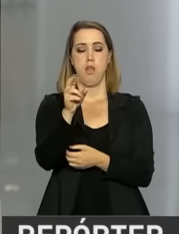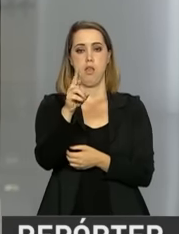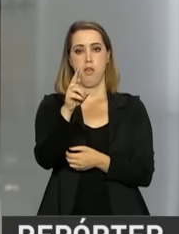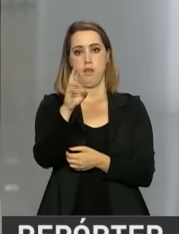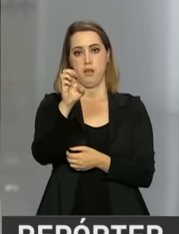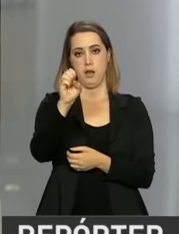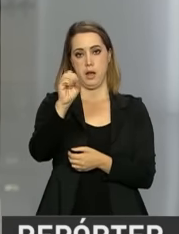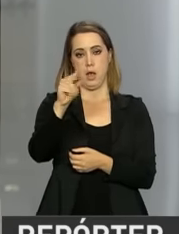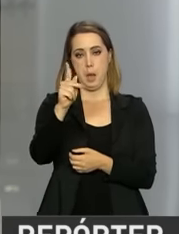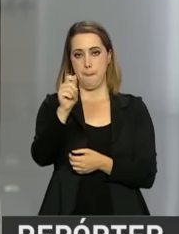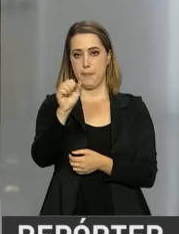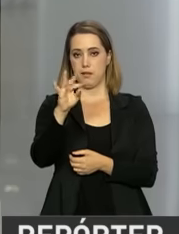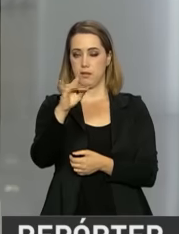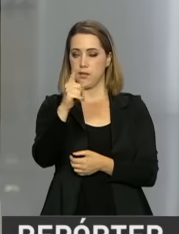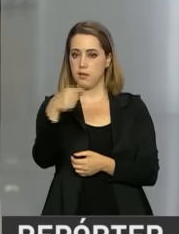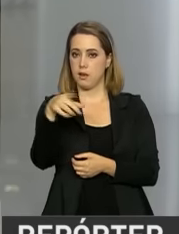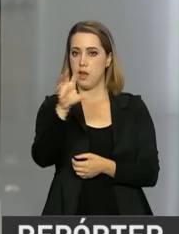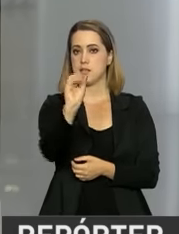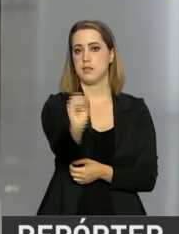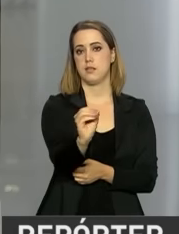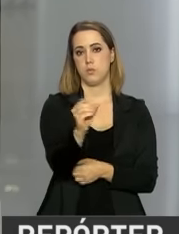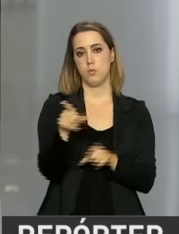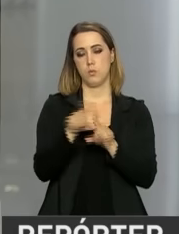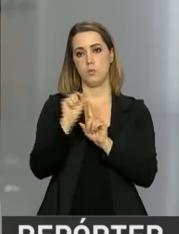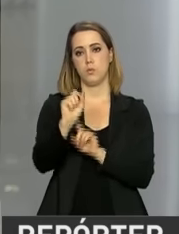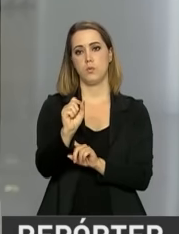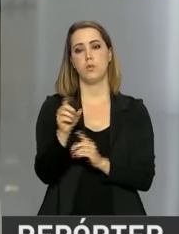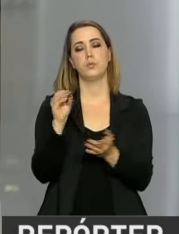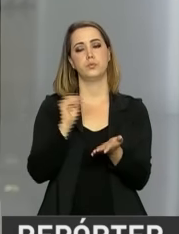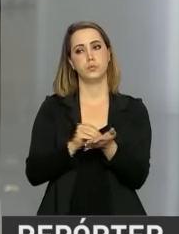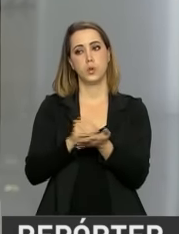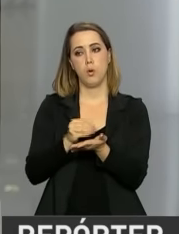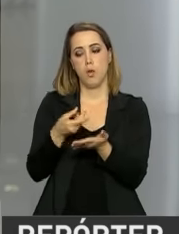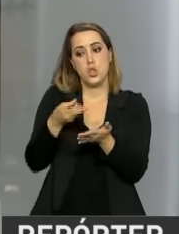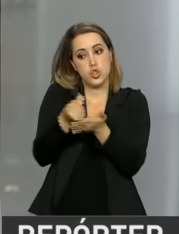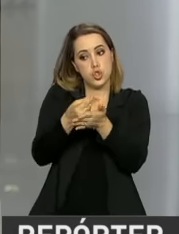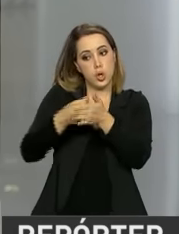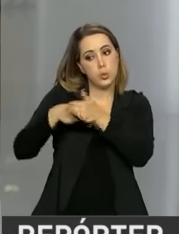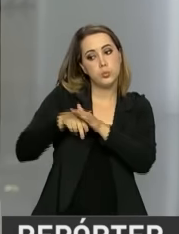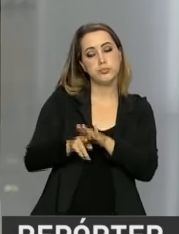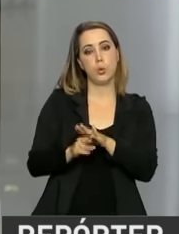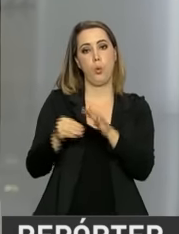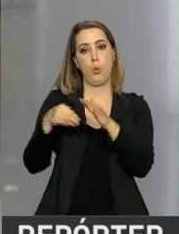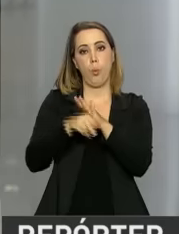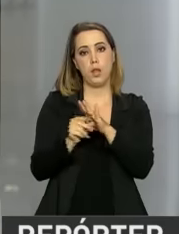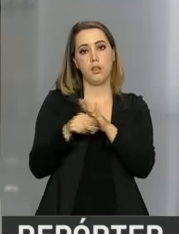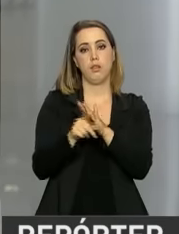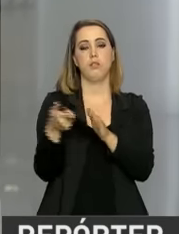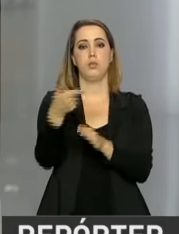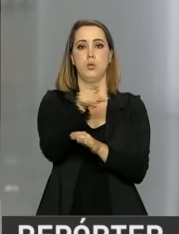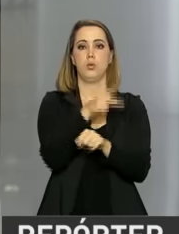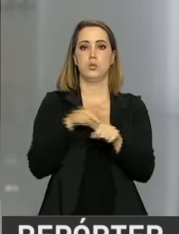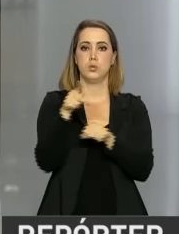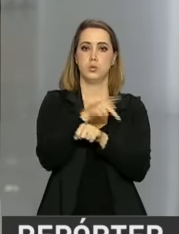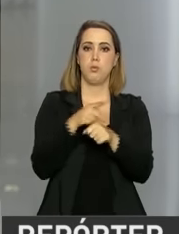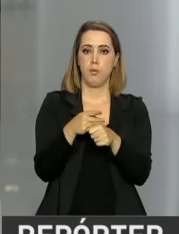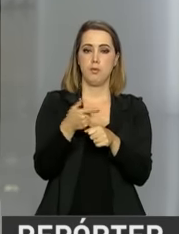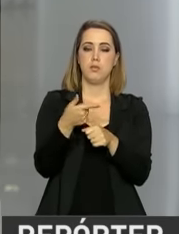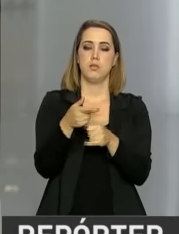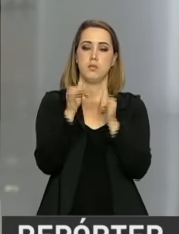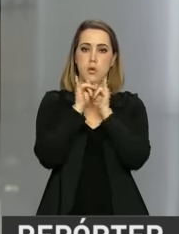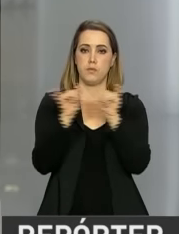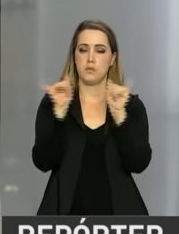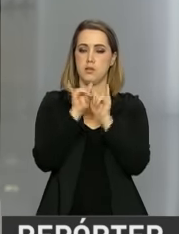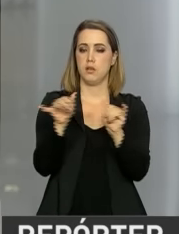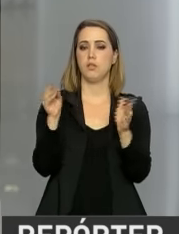por brasileiros ao exterior sem declarar a Receita Federal essa receita Extra é chamada de receita condicionada pois